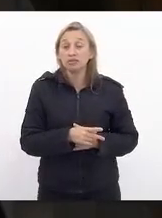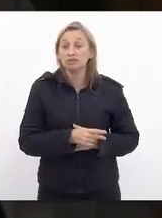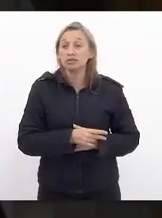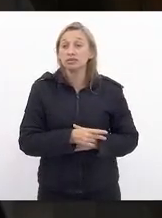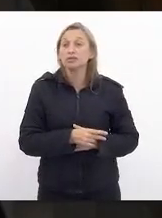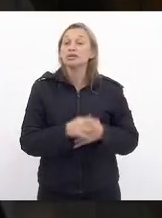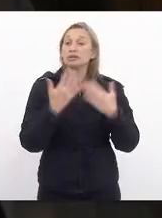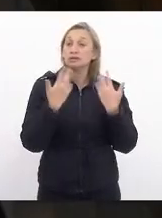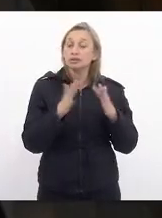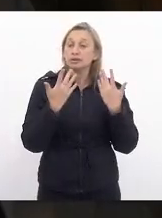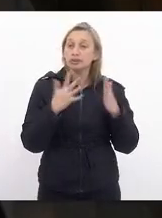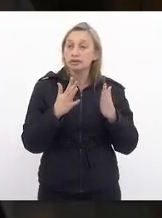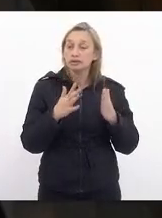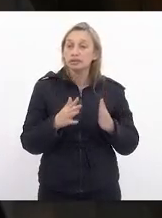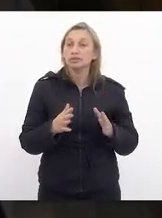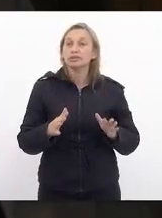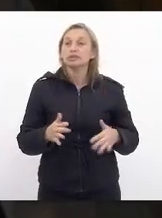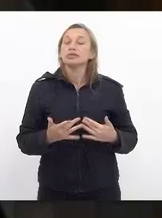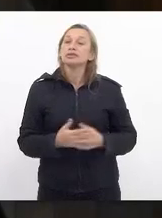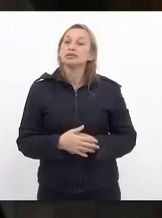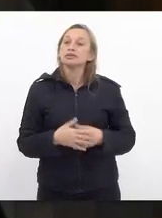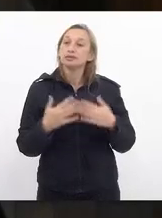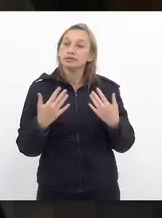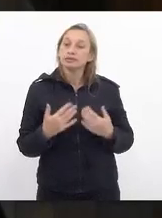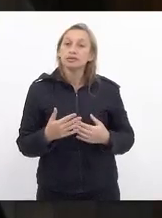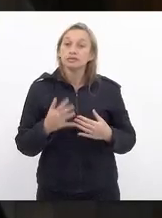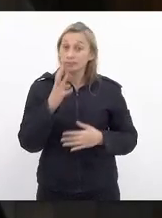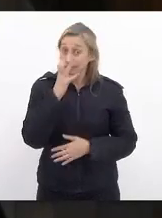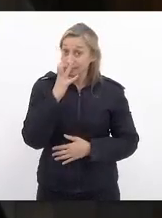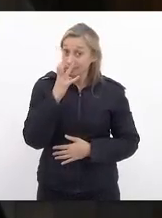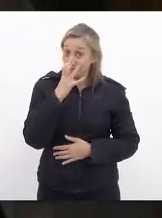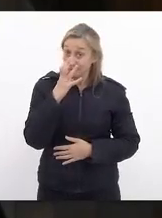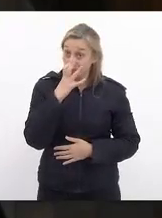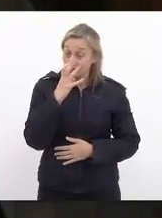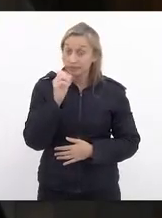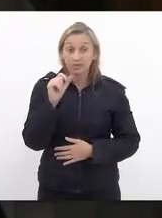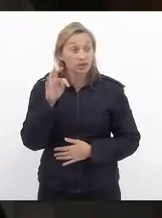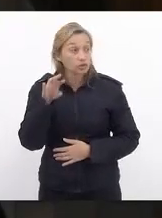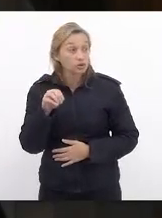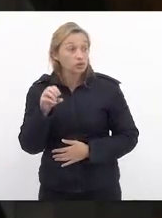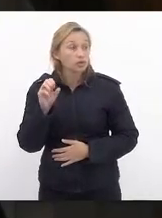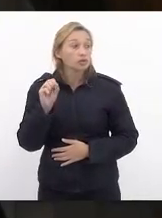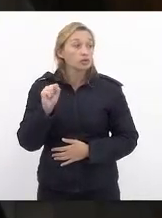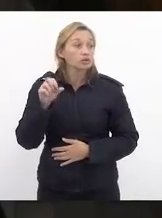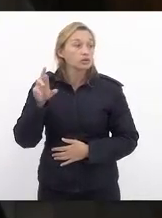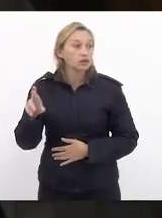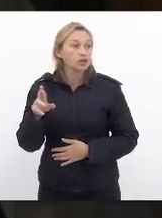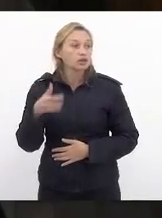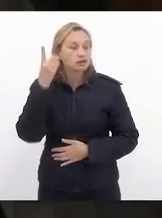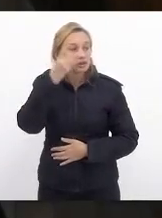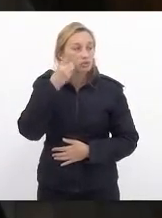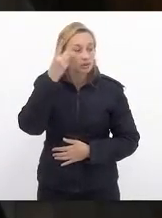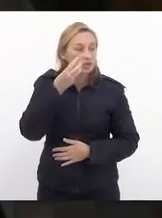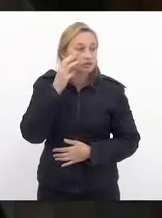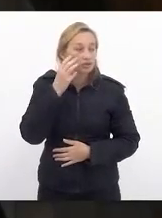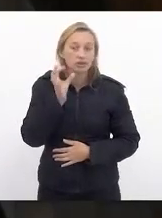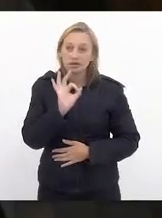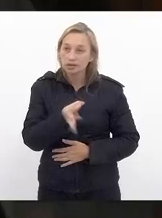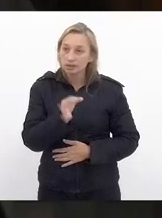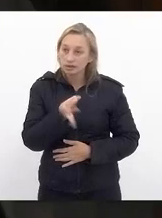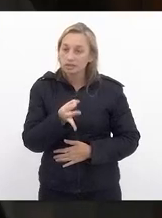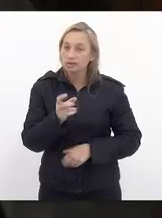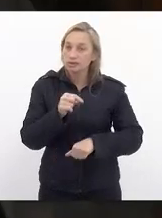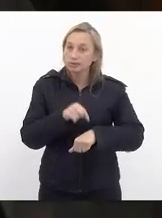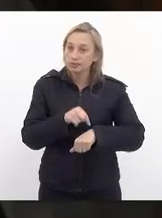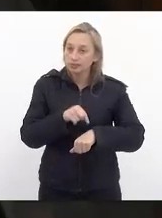uma saudação respeitosa de um admirador ao Antônio Oscar é que o deputado waldeck que modestamente